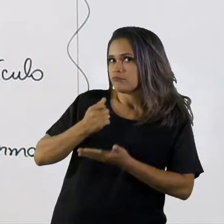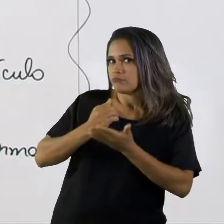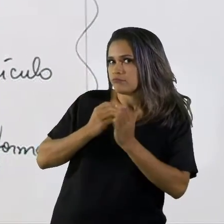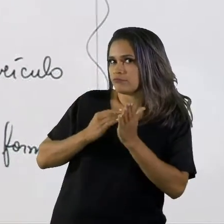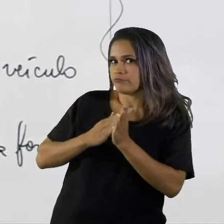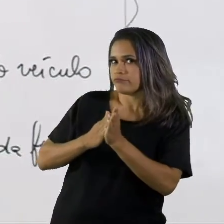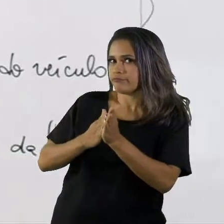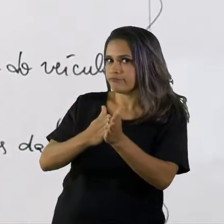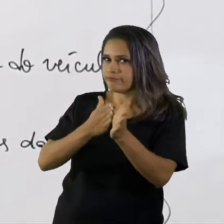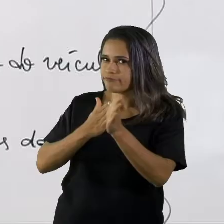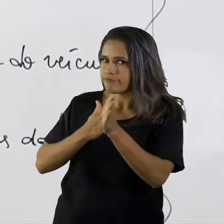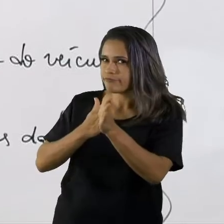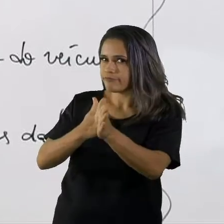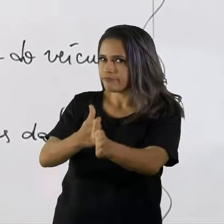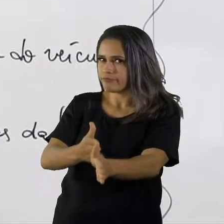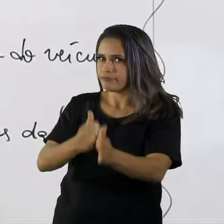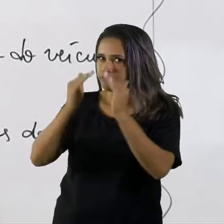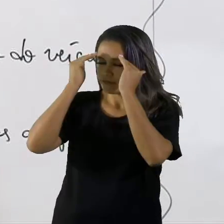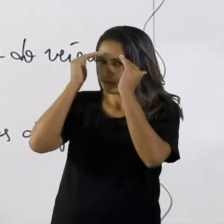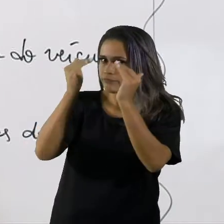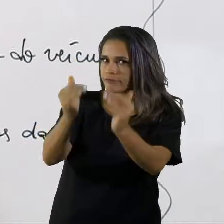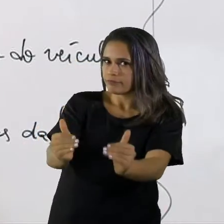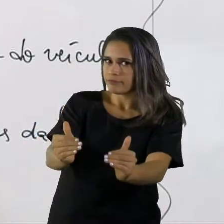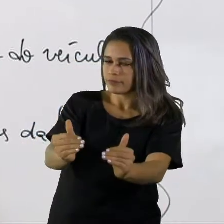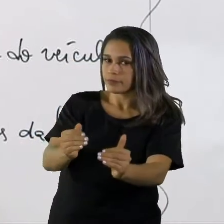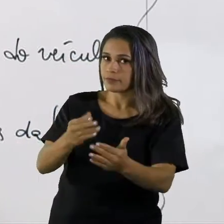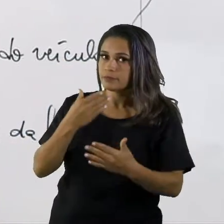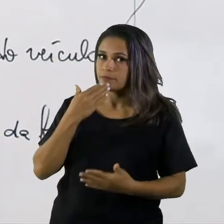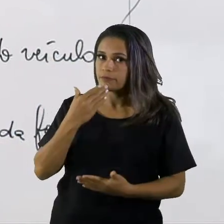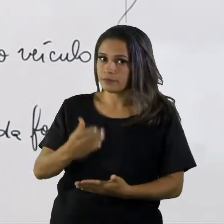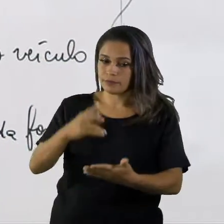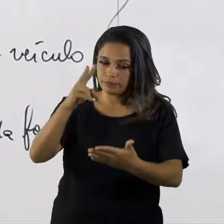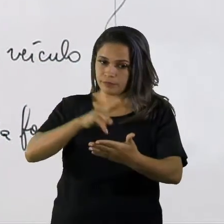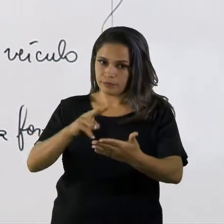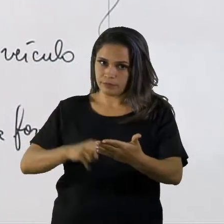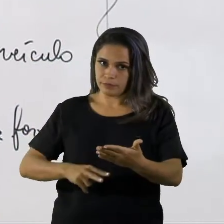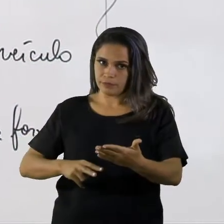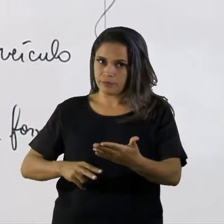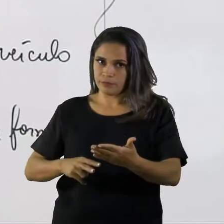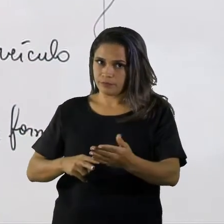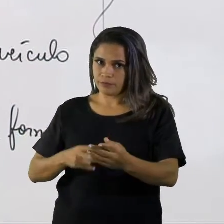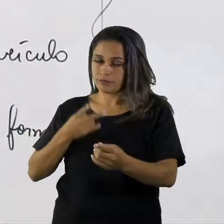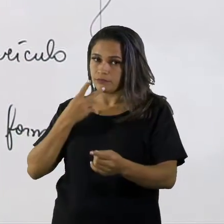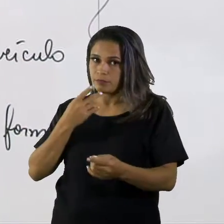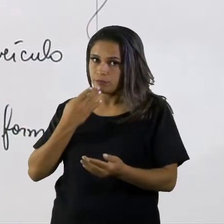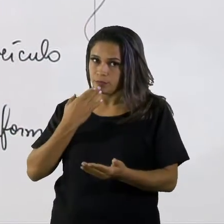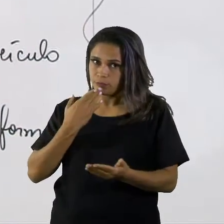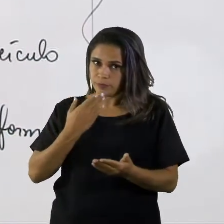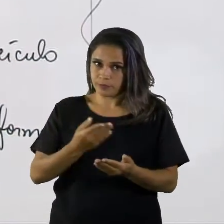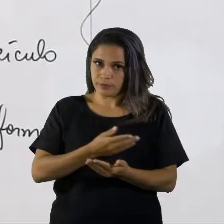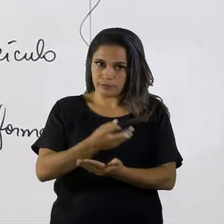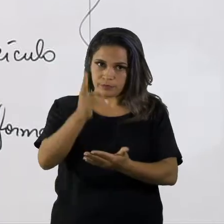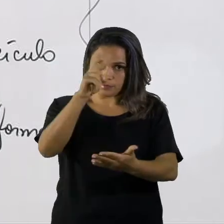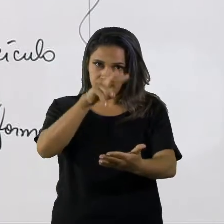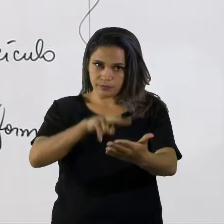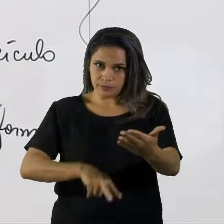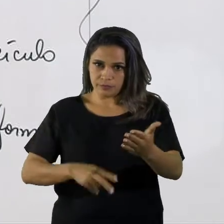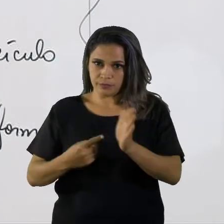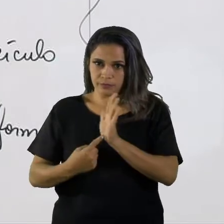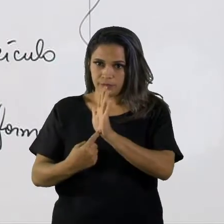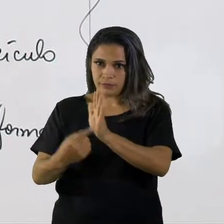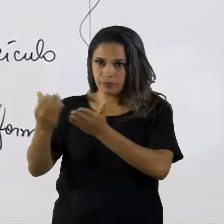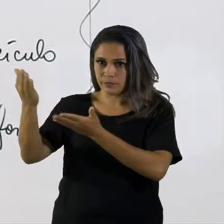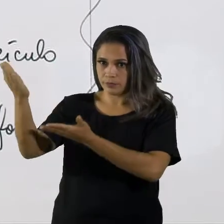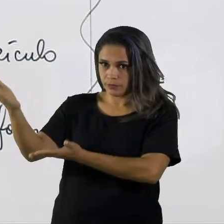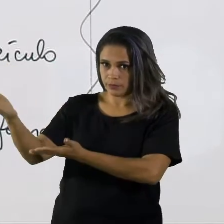que eu pedi como leitura para vocês, indicação de leitura para vocês, esse livro aqui. Não